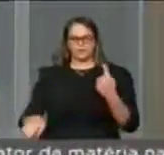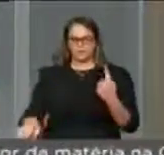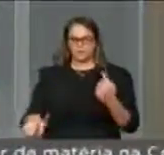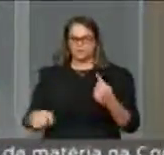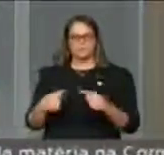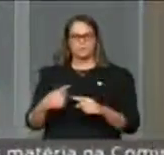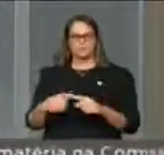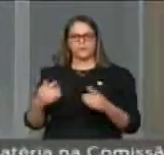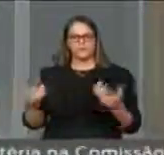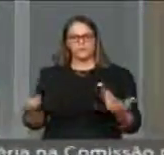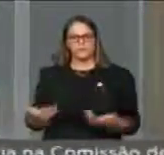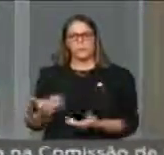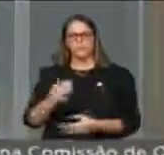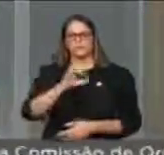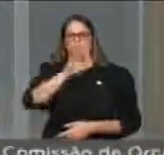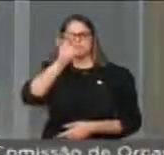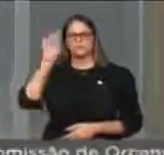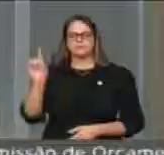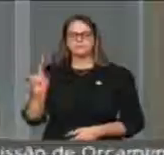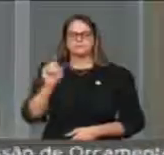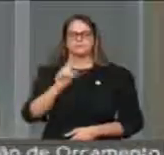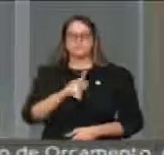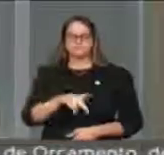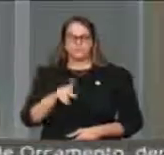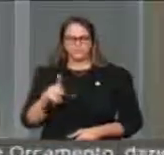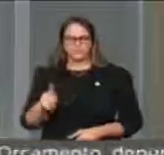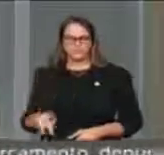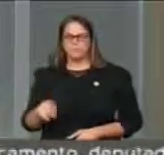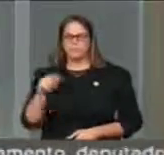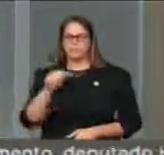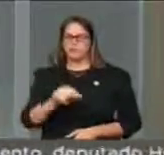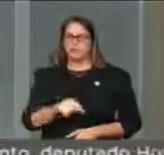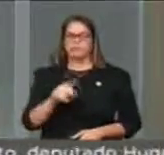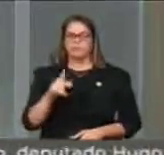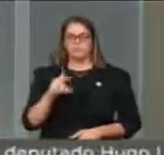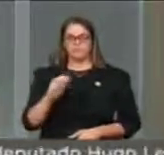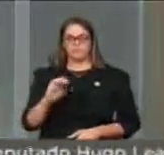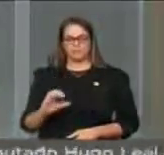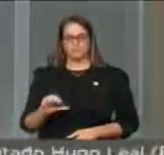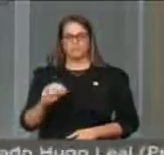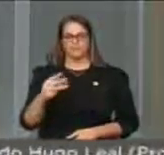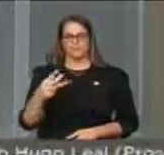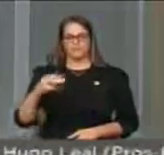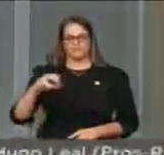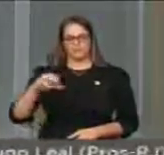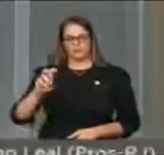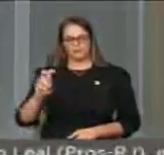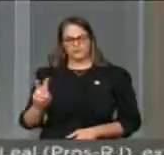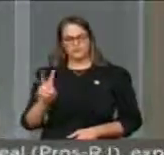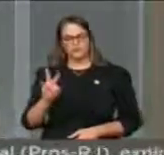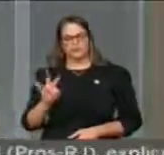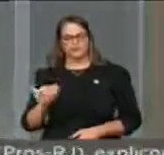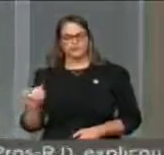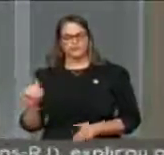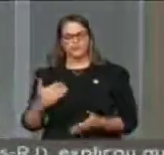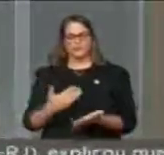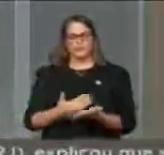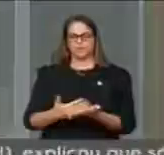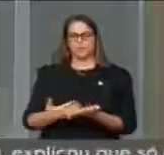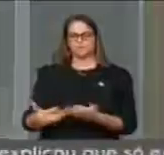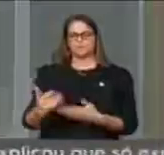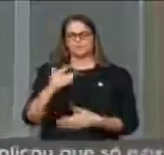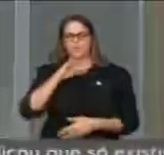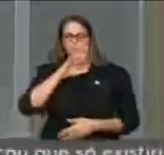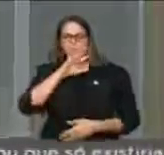esse parlamentar entende que a PEC 395 nada mais é do que o começo da privatização do ensino público no